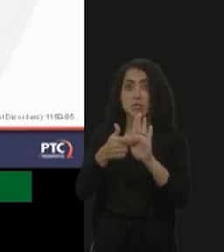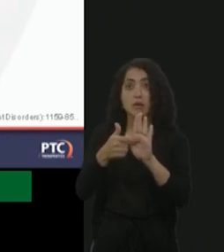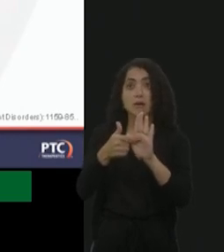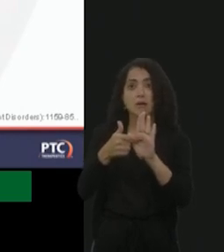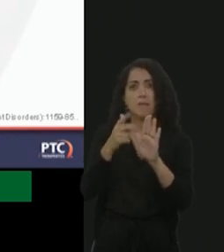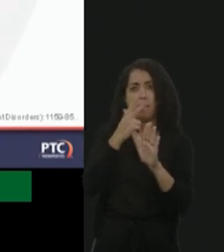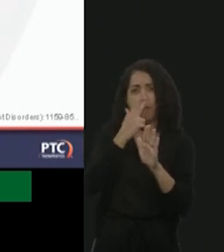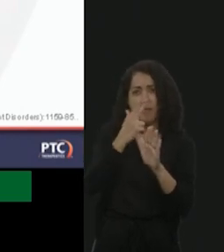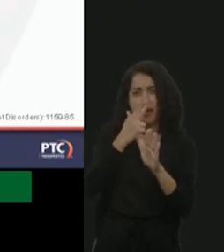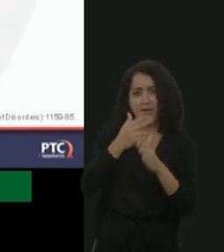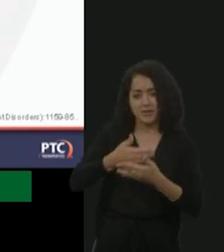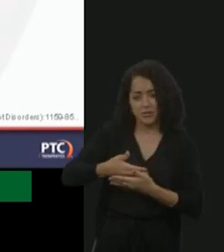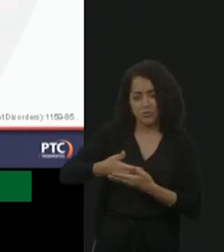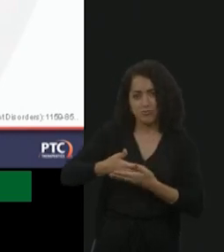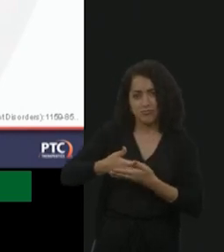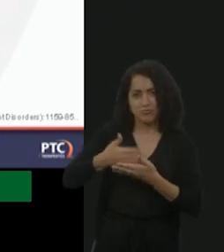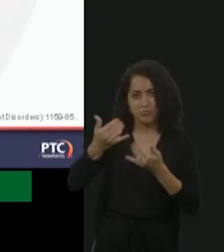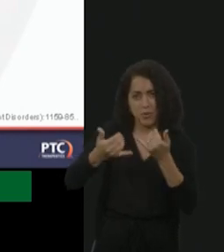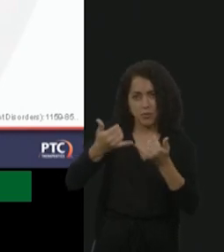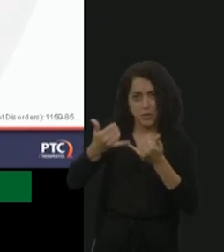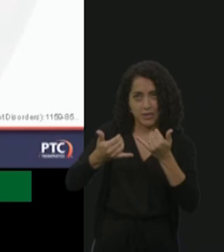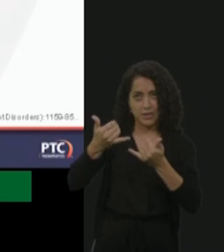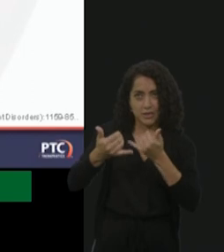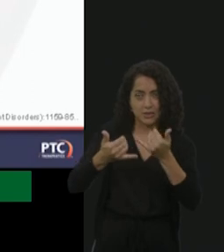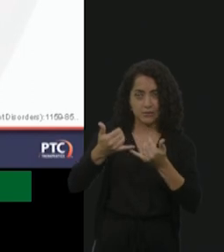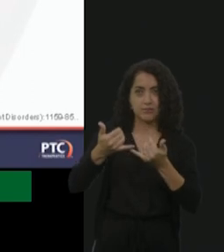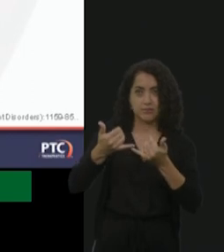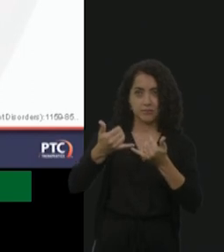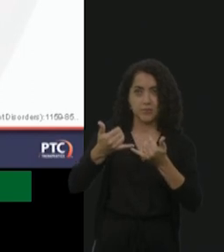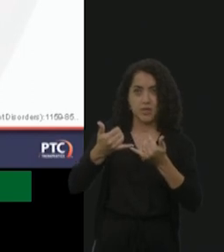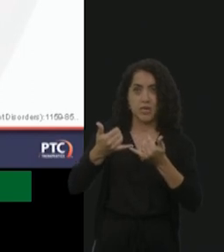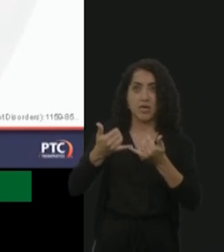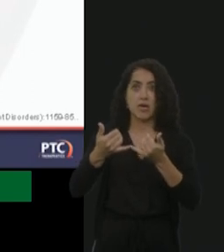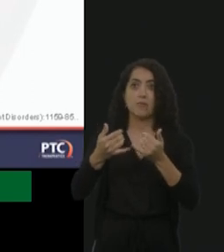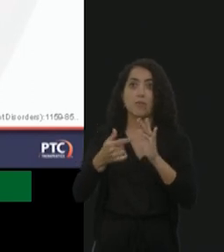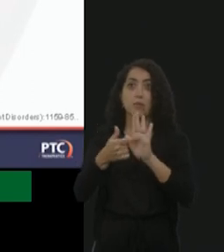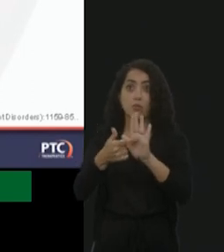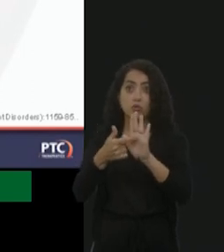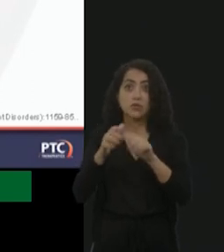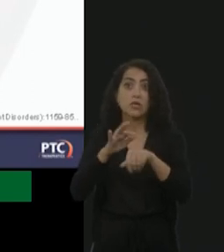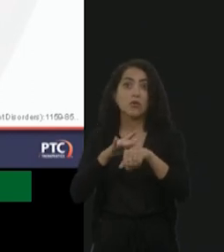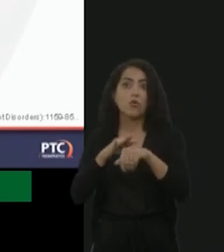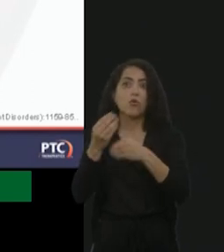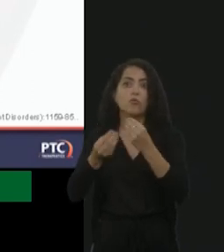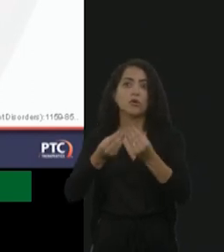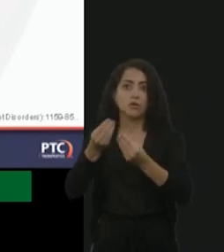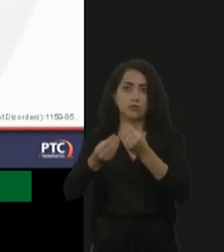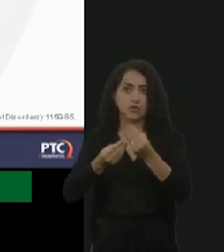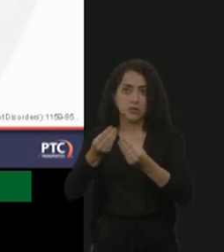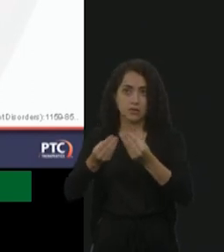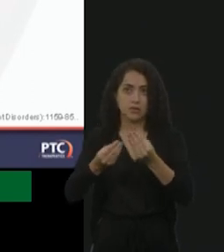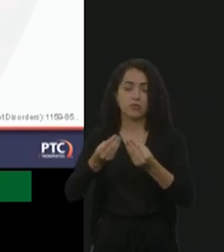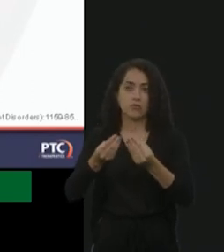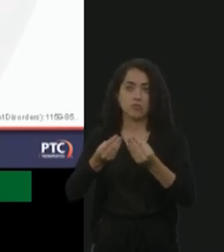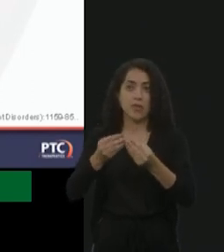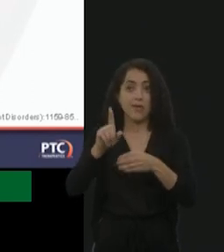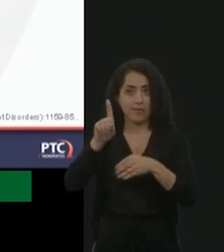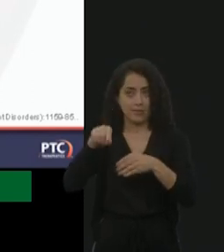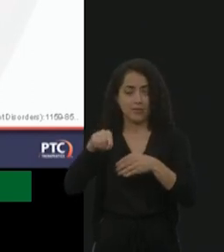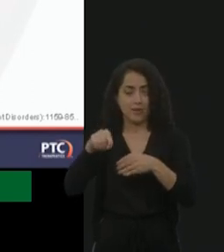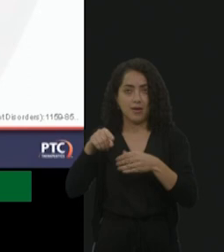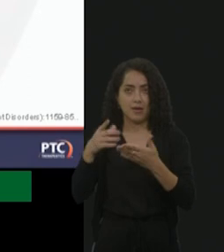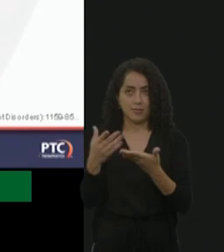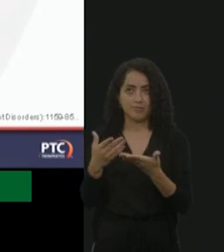parece uma bonequinha de pano. E até para exemplificar a doença, a nossa mascote é uma boneca de pano, mostrando essa questão da hipotonia